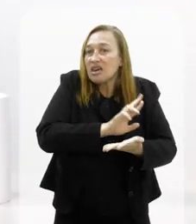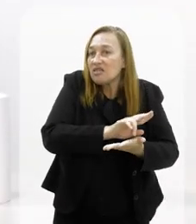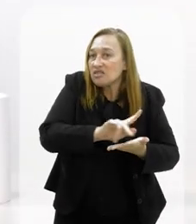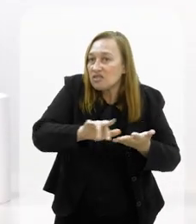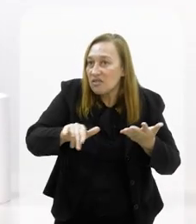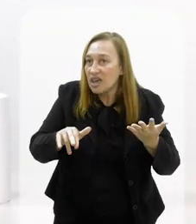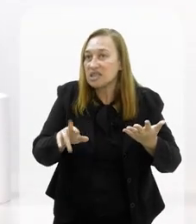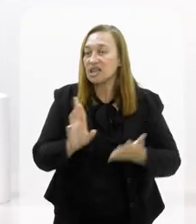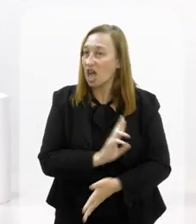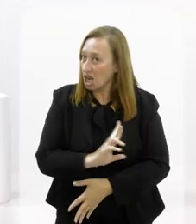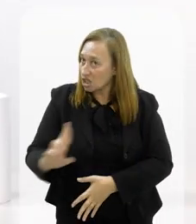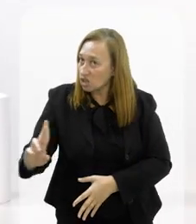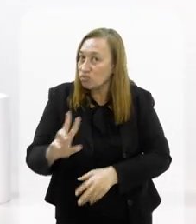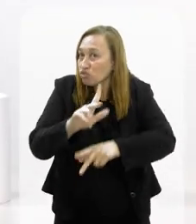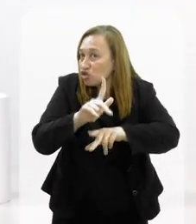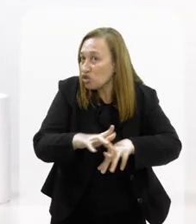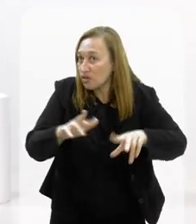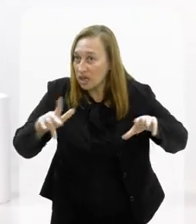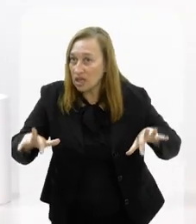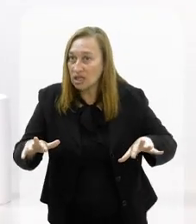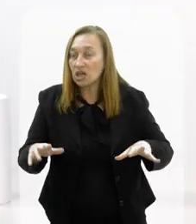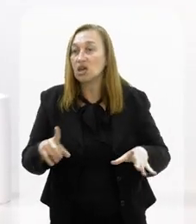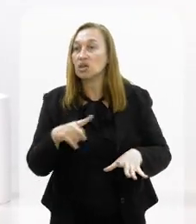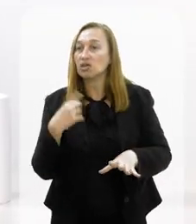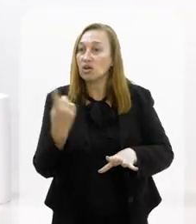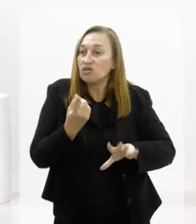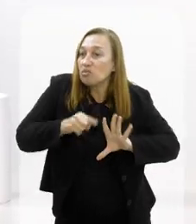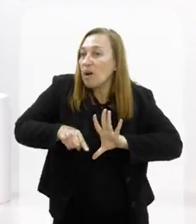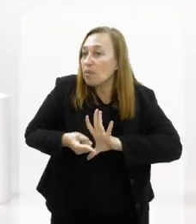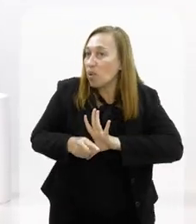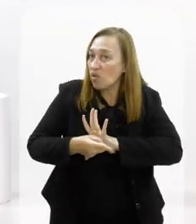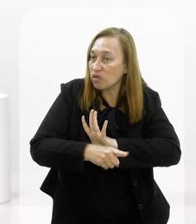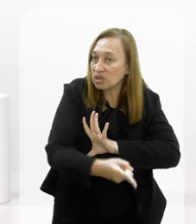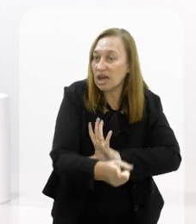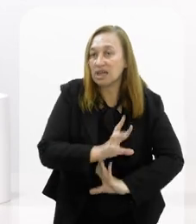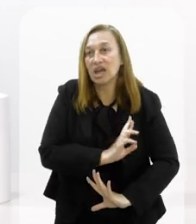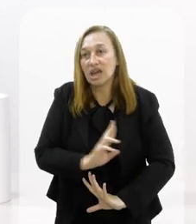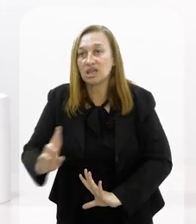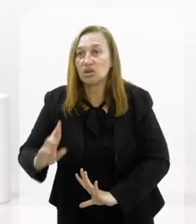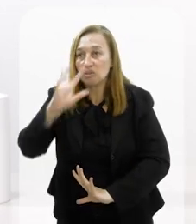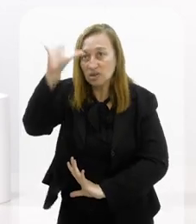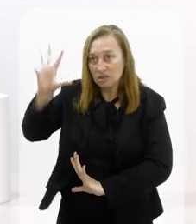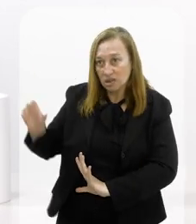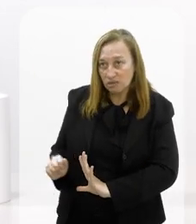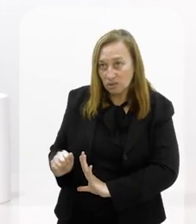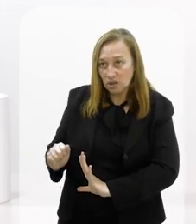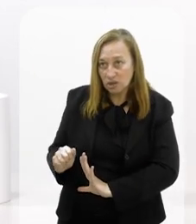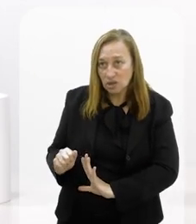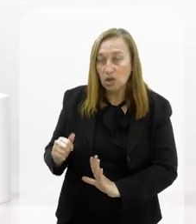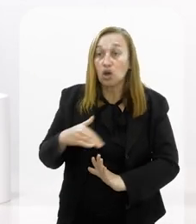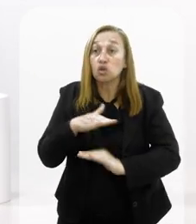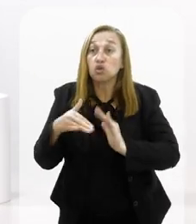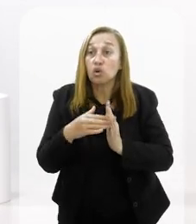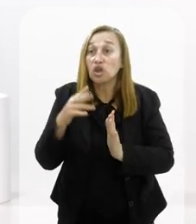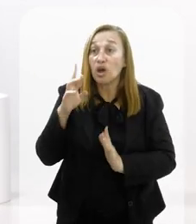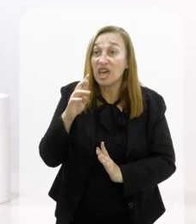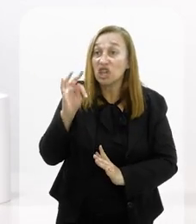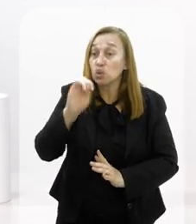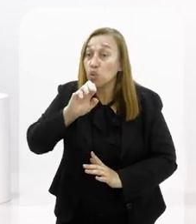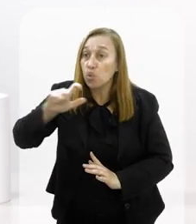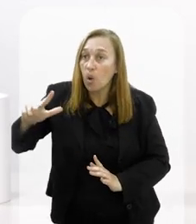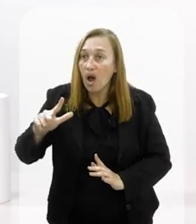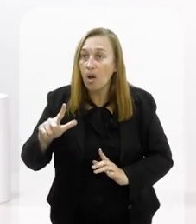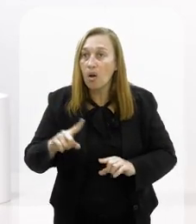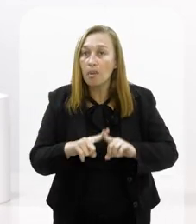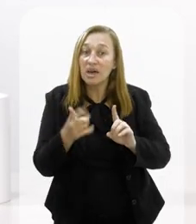vários universos diferentes tem naturalmente a gente vai mergulhar nas nas religiões matriz africana todos os seus rituais